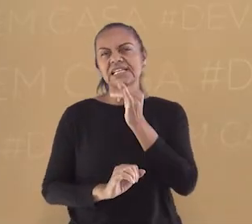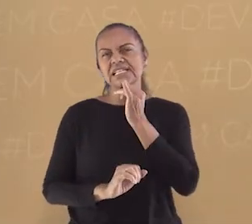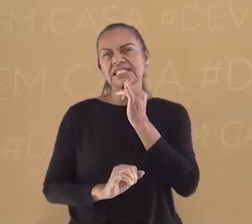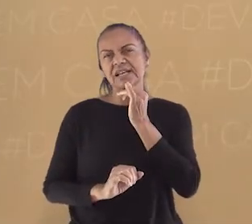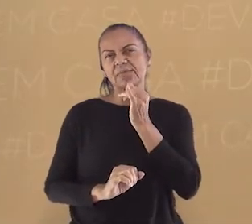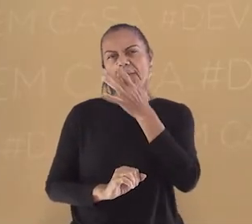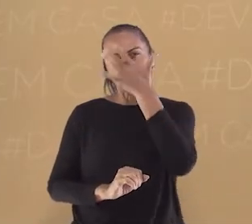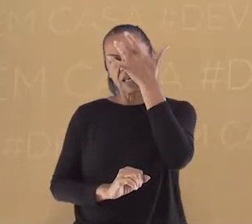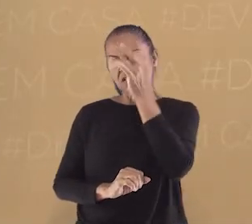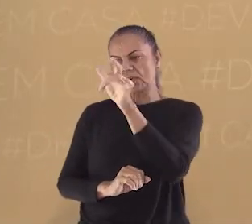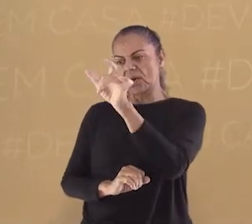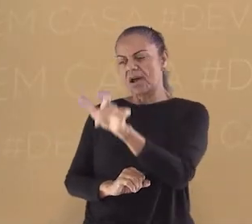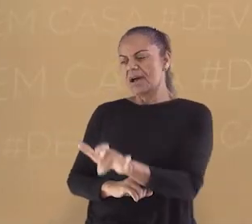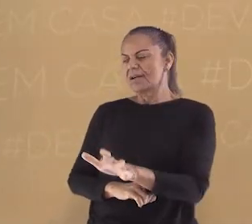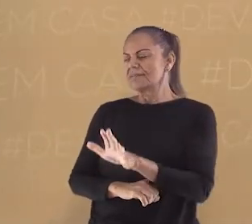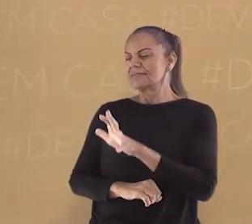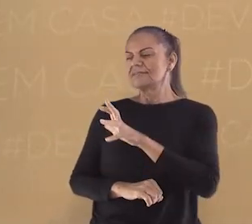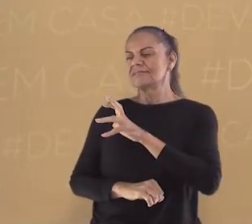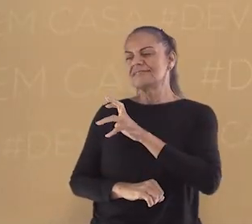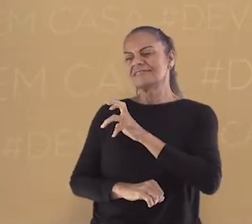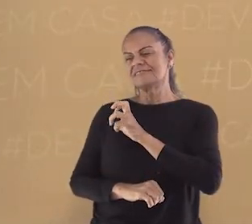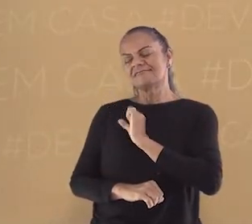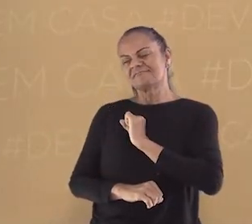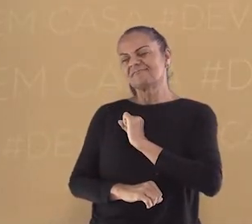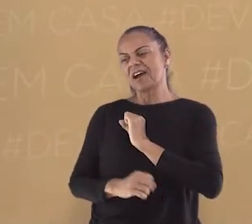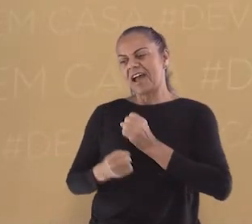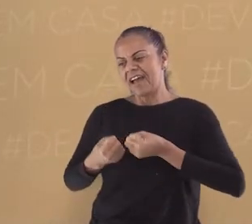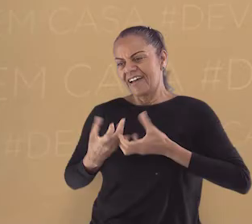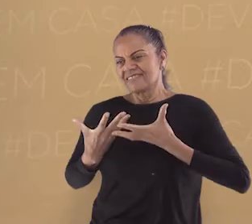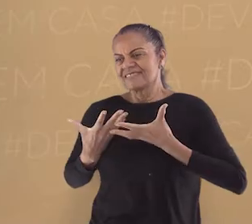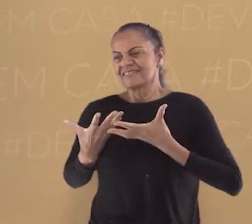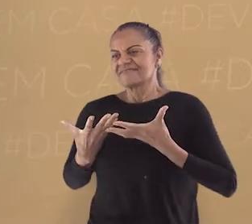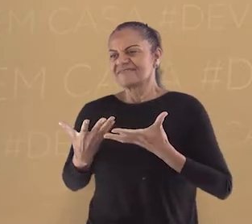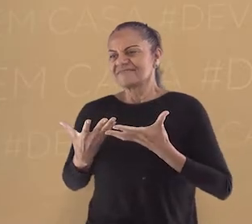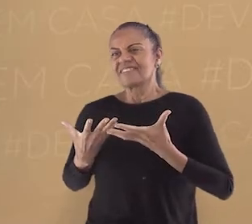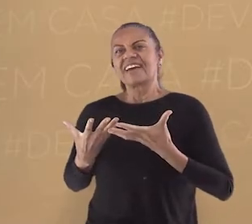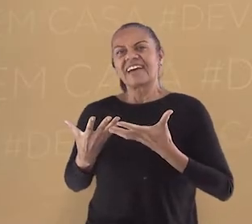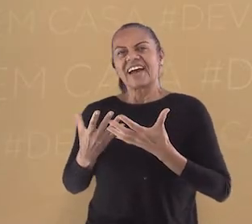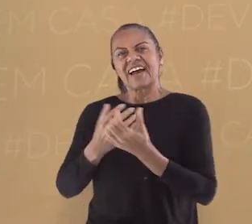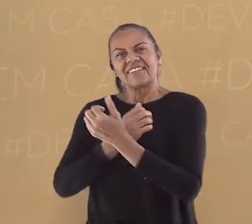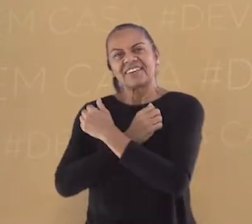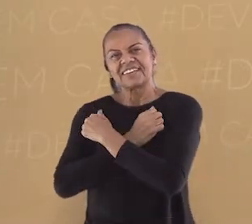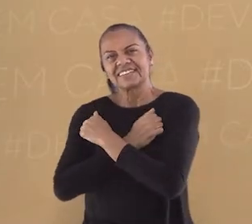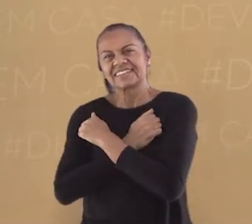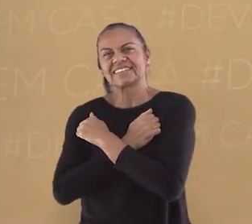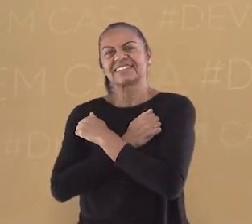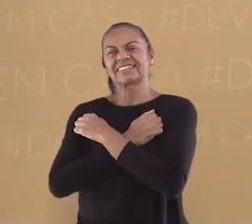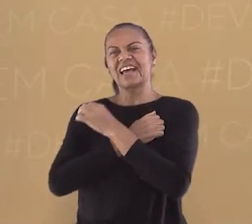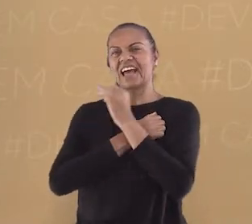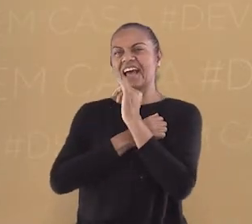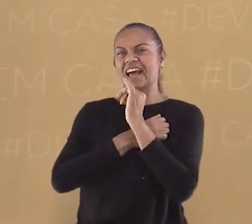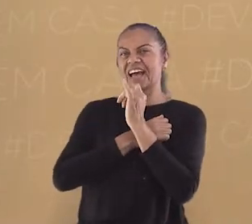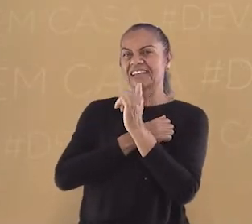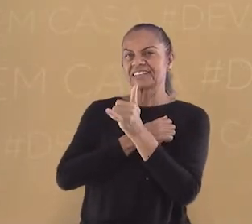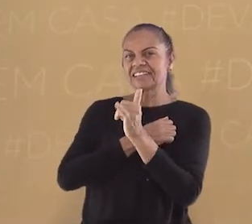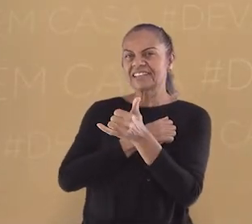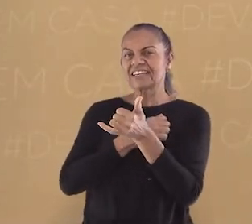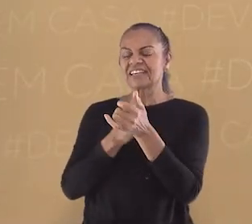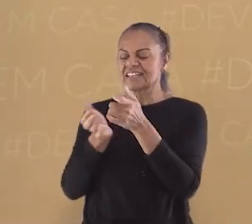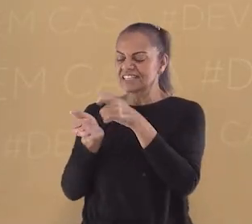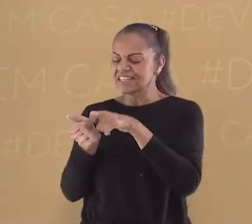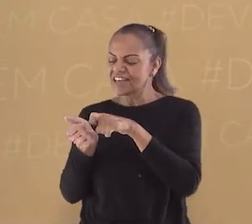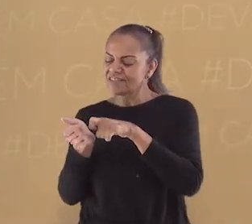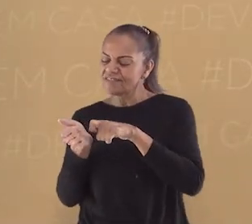de uma pessoa, repetimos alguns gestos ou palavras para expressar o que sentimos, como abraçá-las, dizer ou